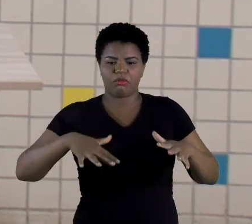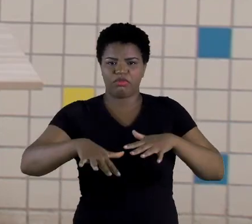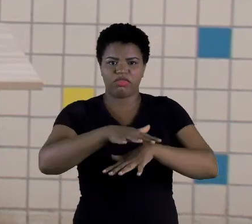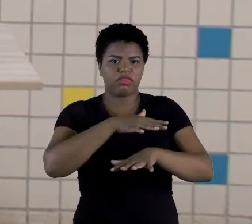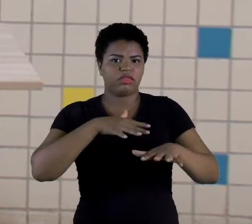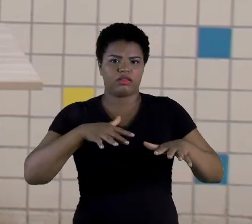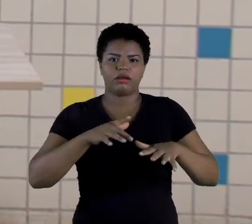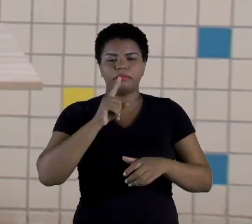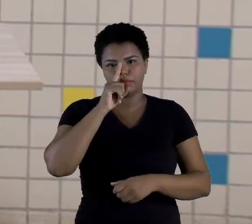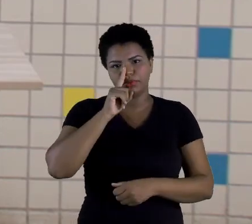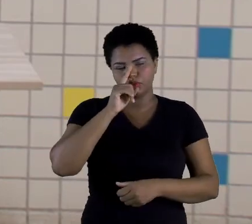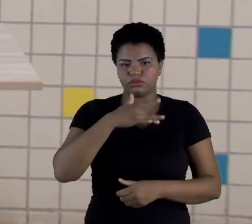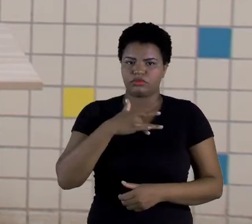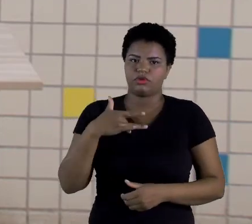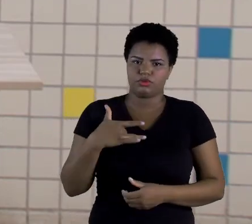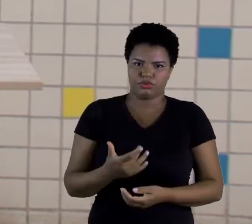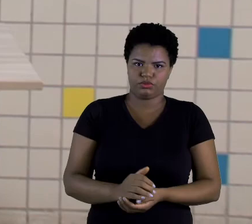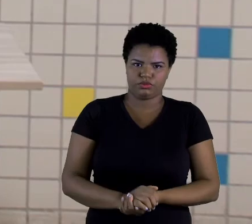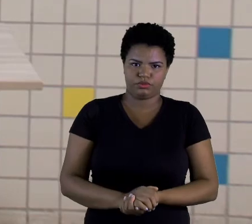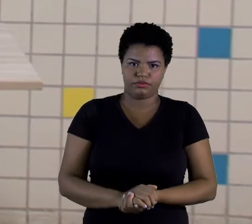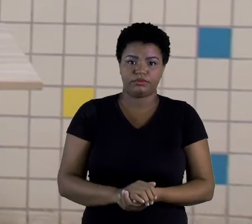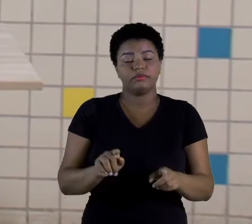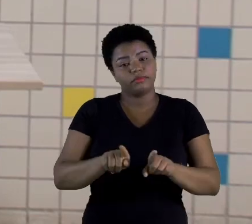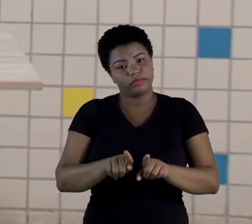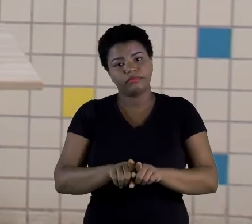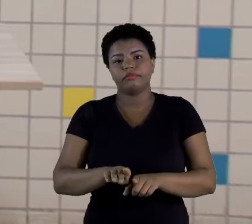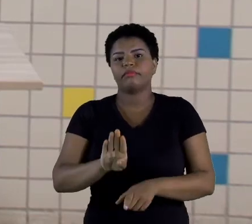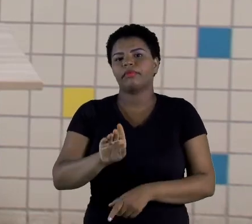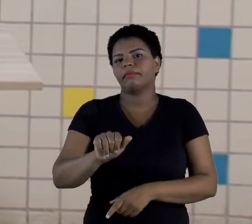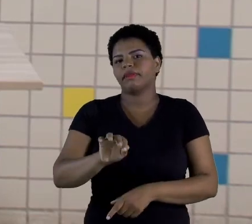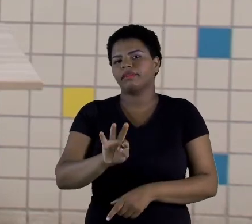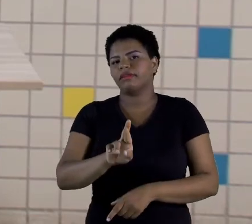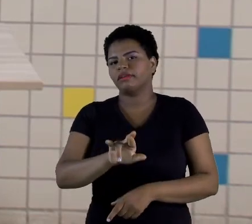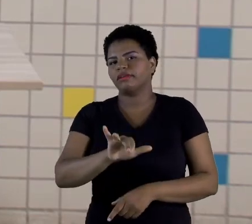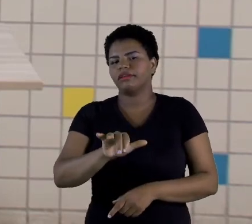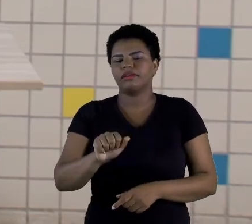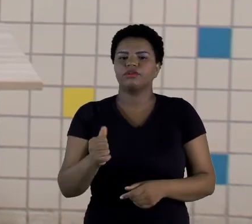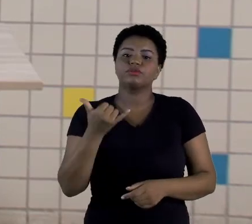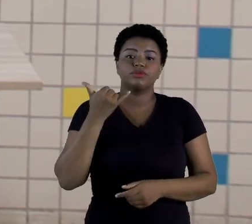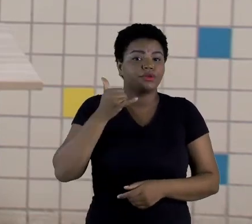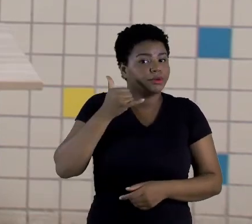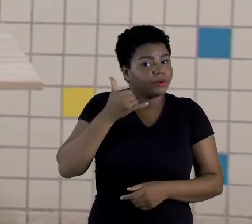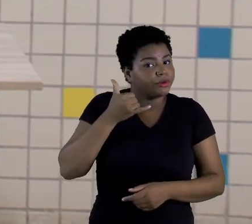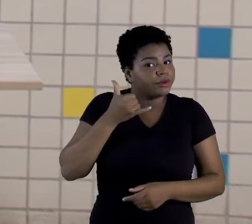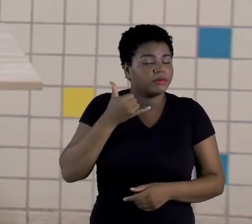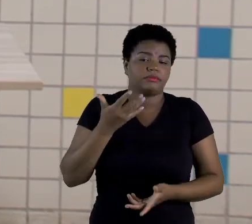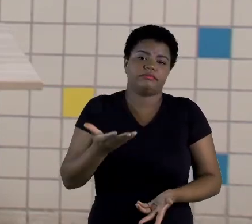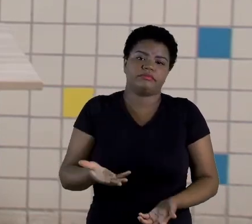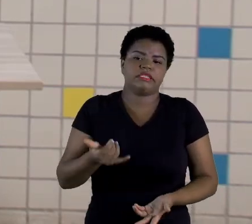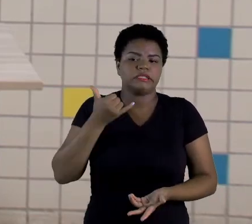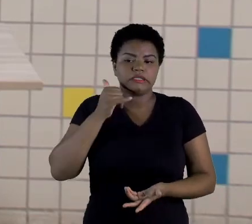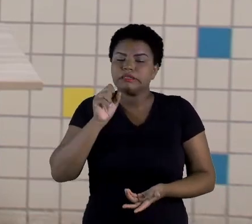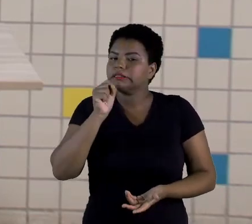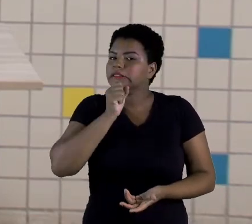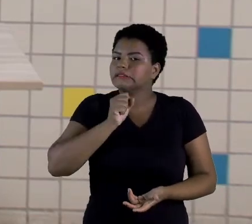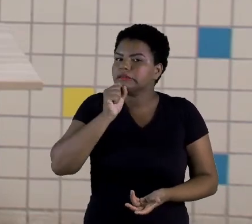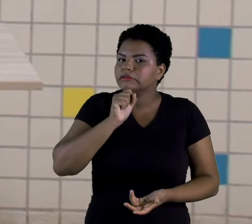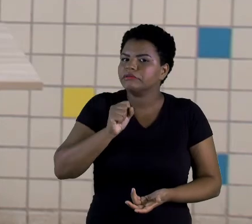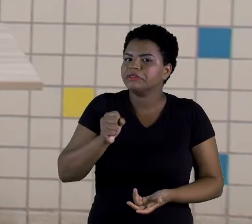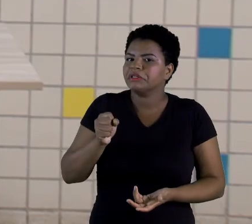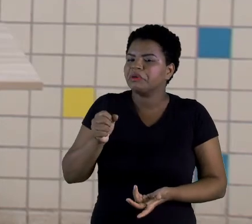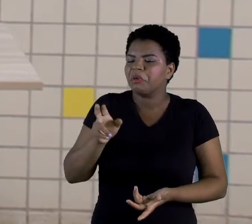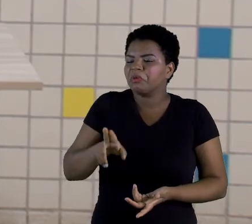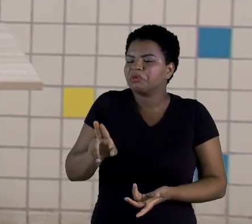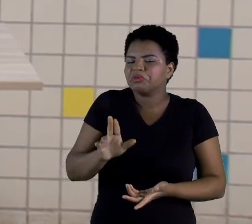sério. Mas nós temos também a bateria do celular, não é mesmo? Então tem aquele celular velho lá, que ela não presta mais fazer